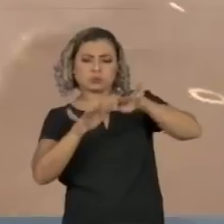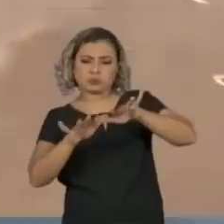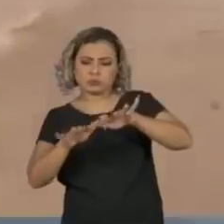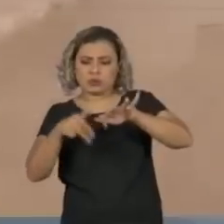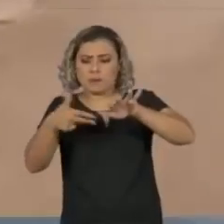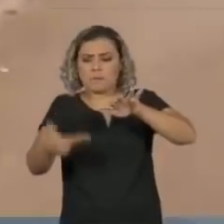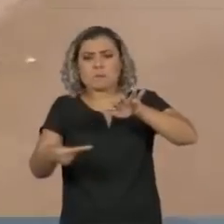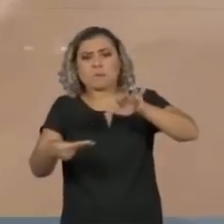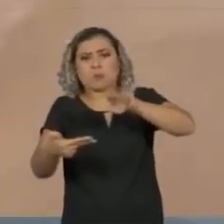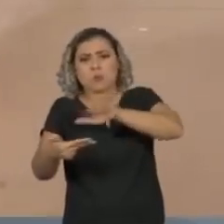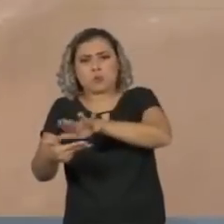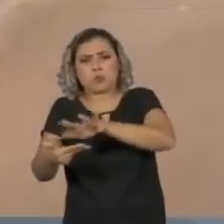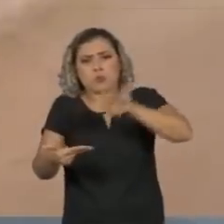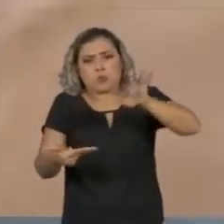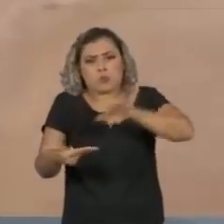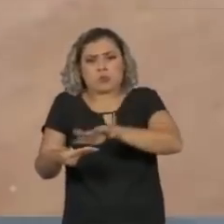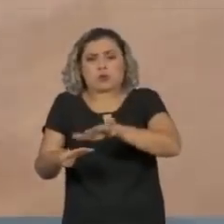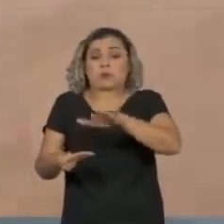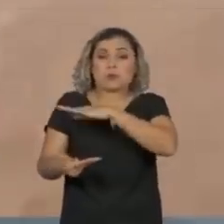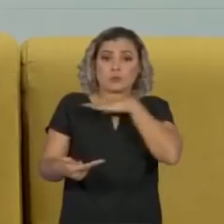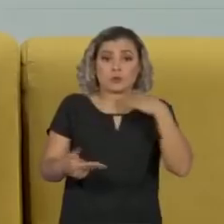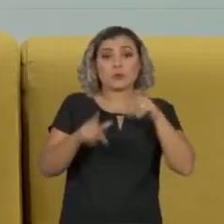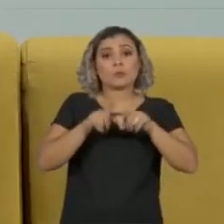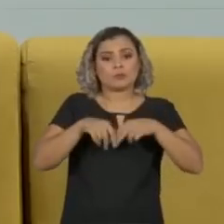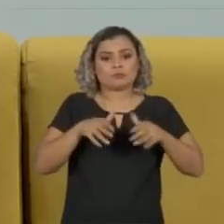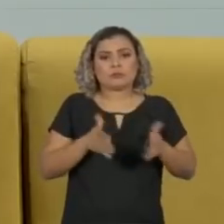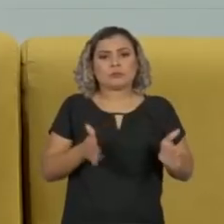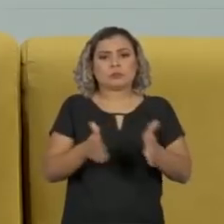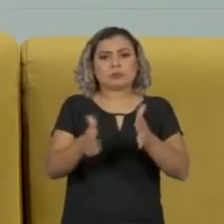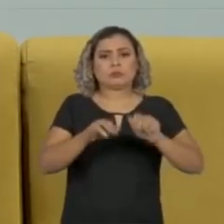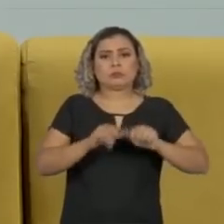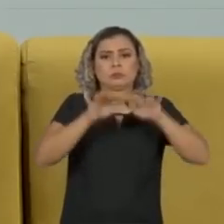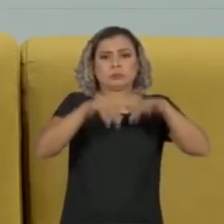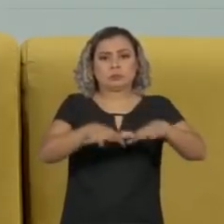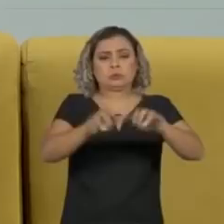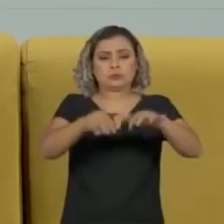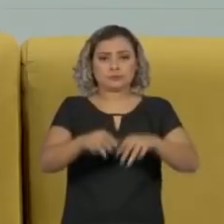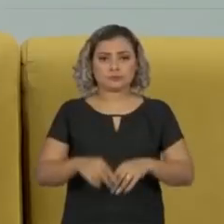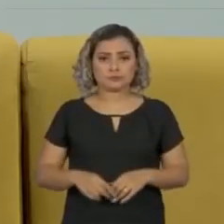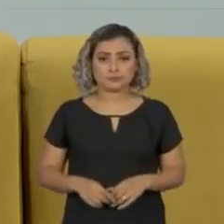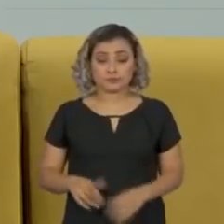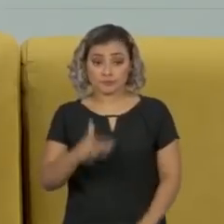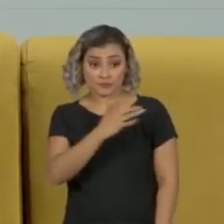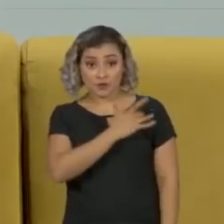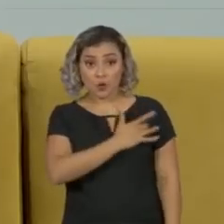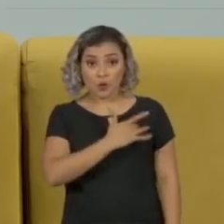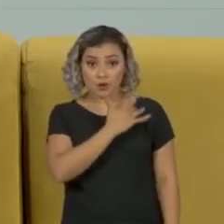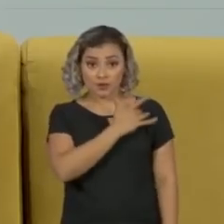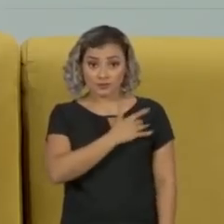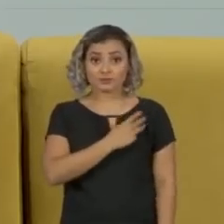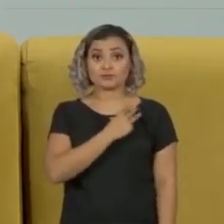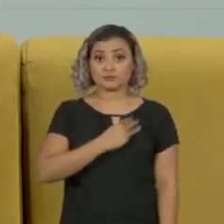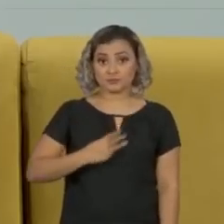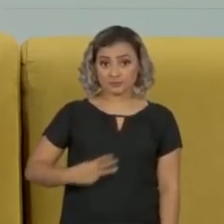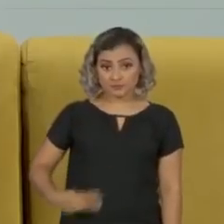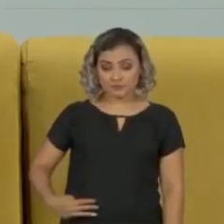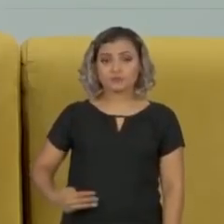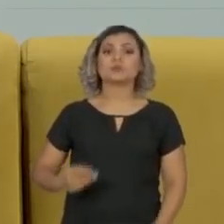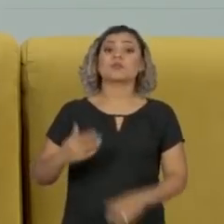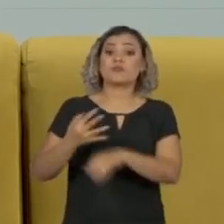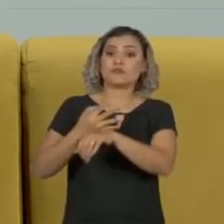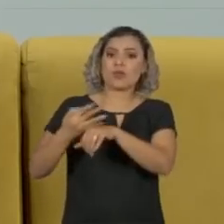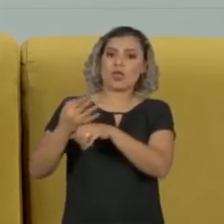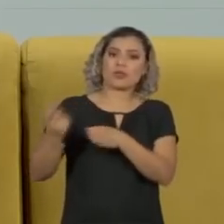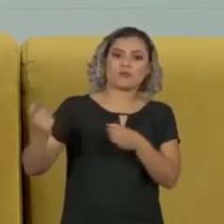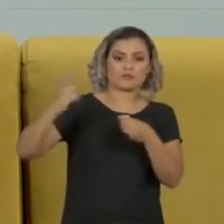deslizamentos ou arrastados pela enxurrada. O ministro da Casa Civil, Onyx Lorenzoni, antecipou a volta das